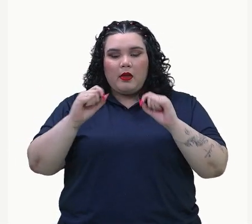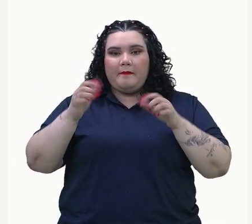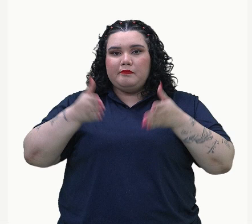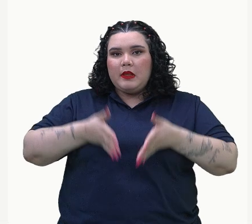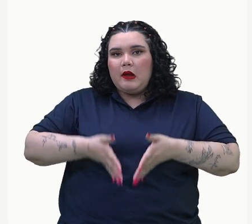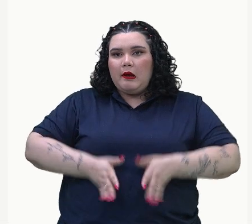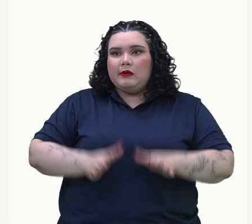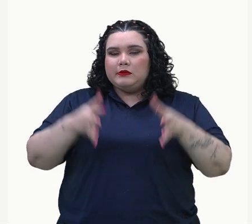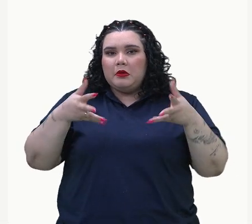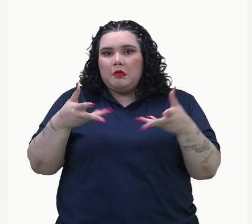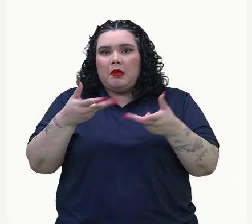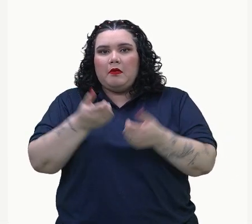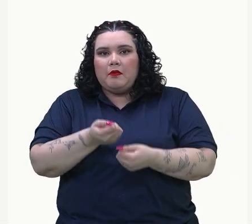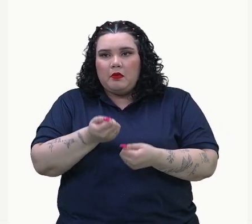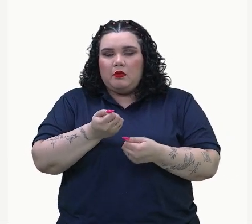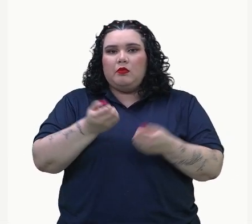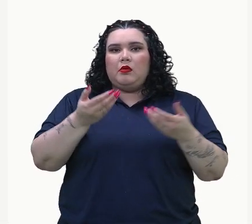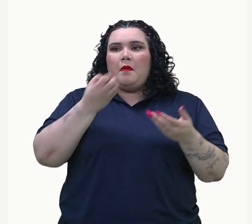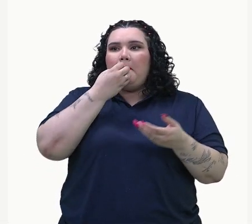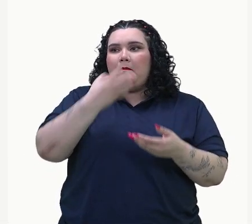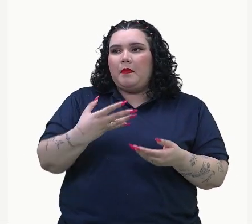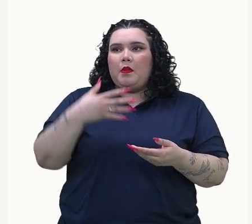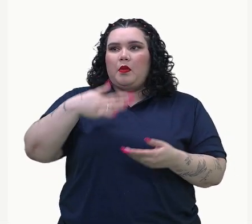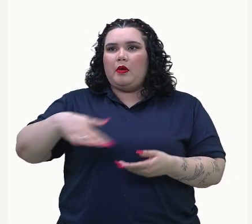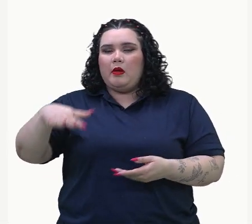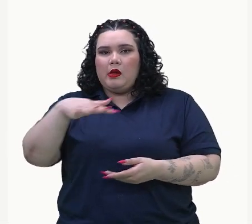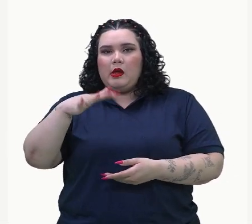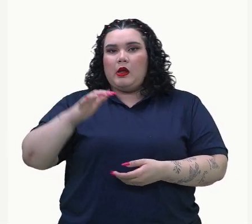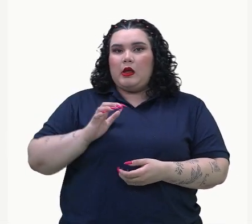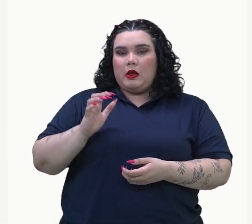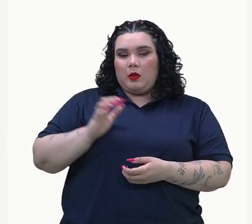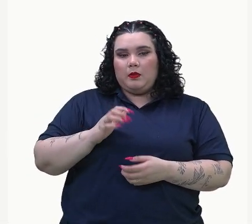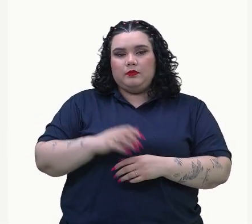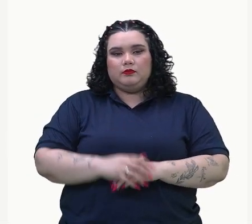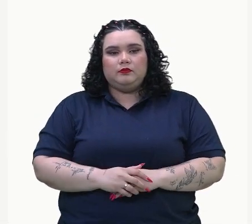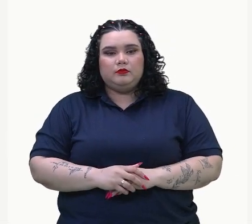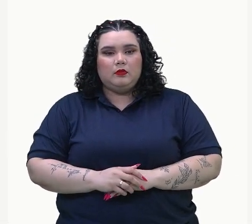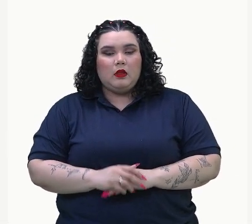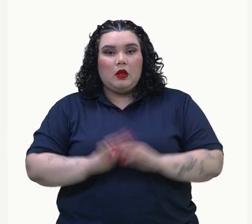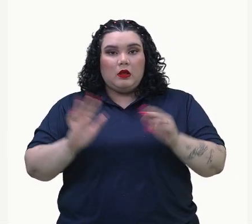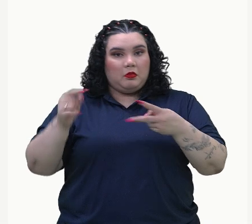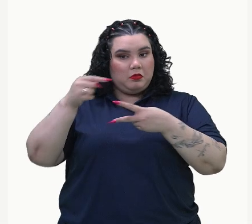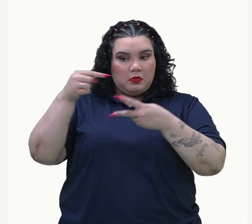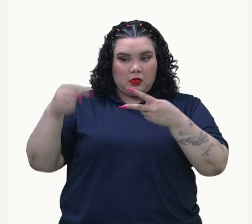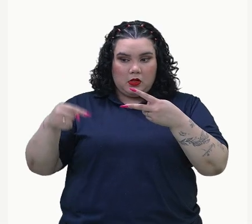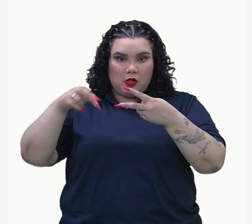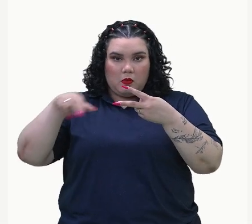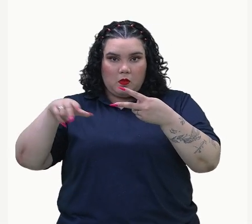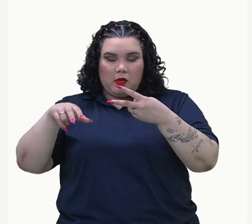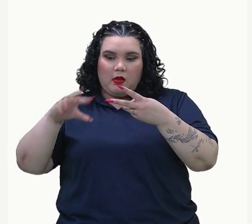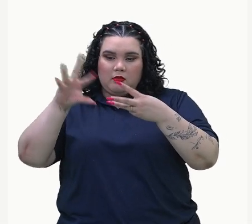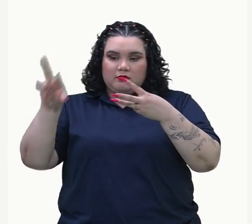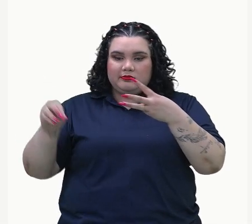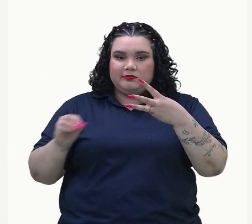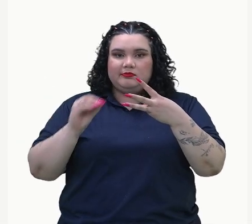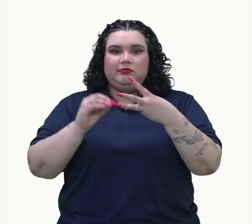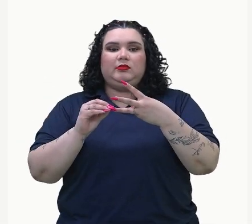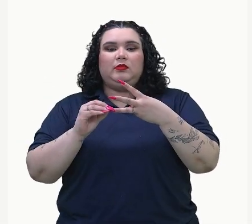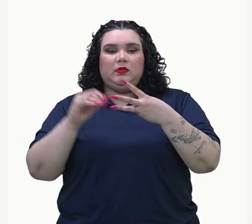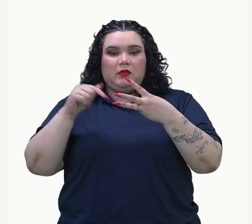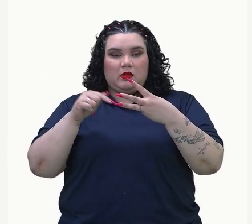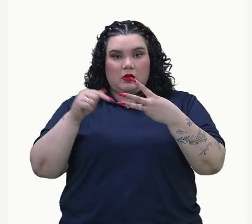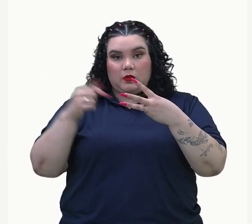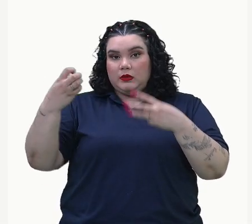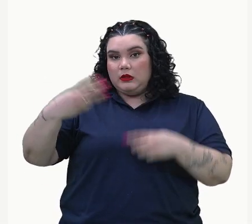nobreza eram os bem-nascidos daquela época. E tudo que não era clero nem nobreza fazia parte ali do